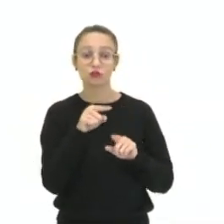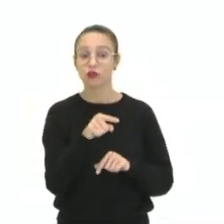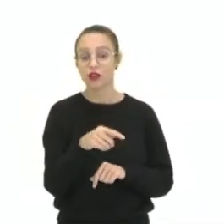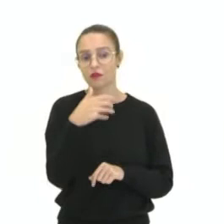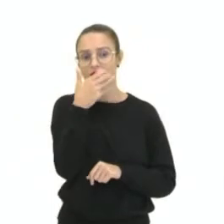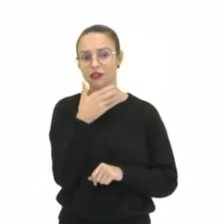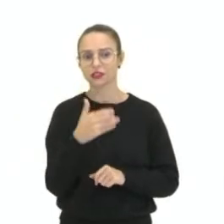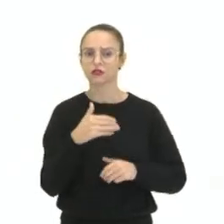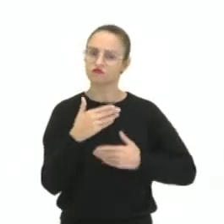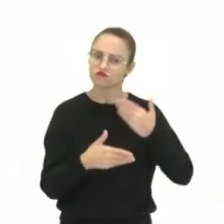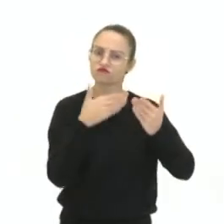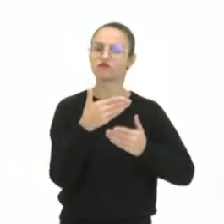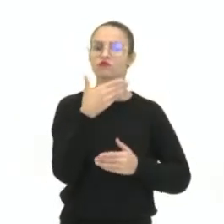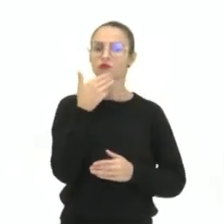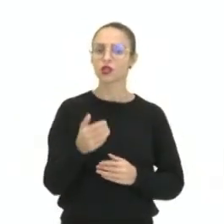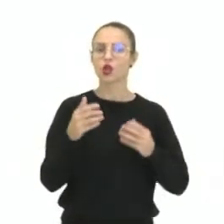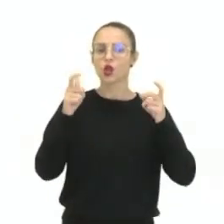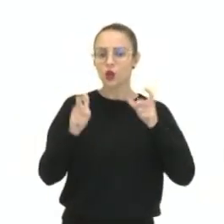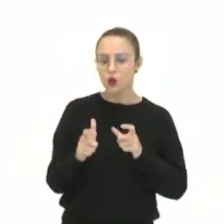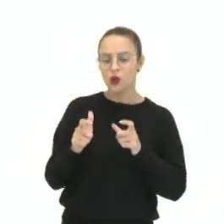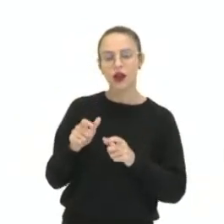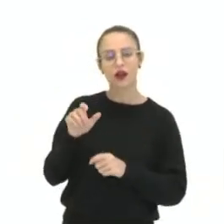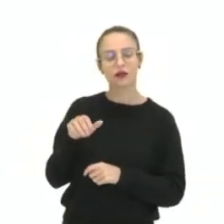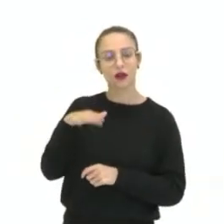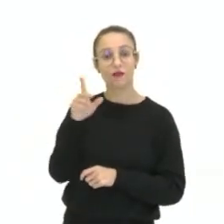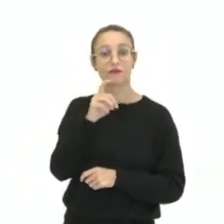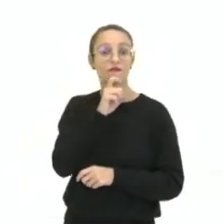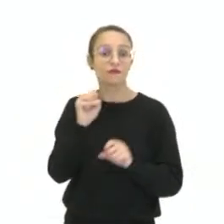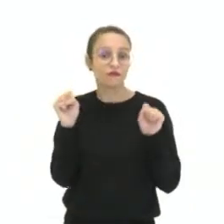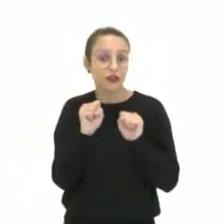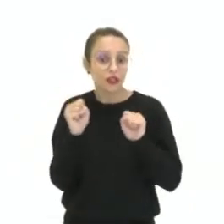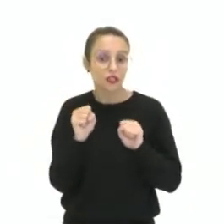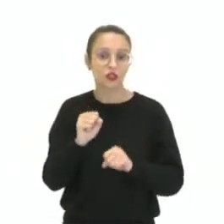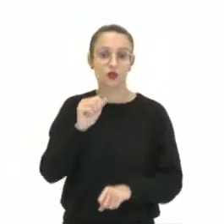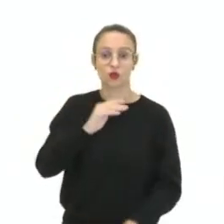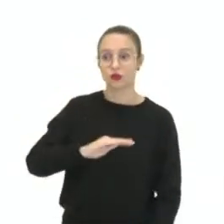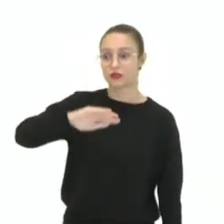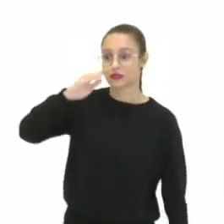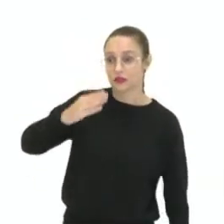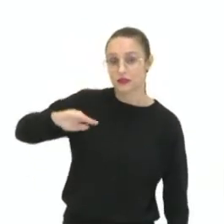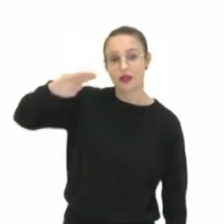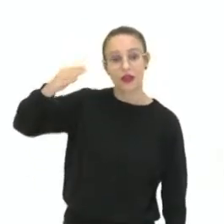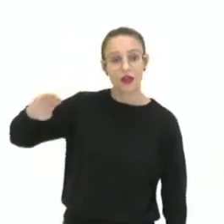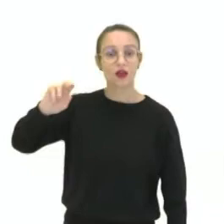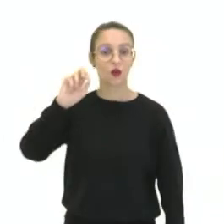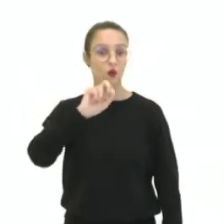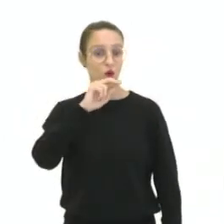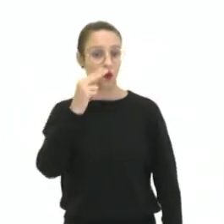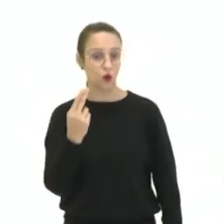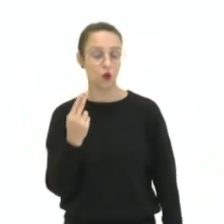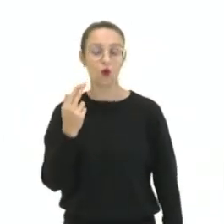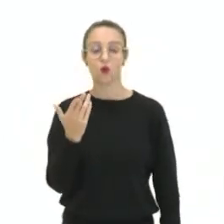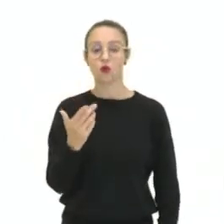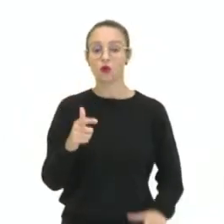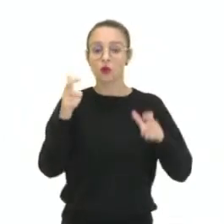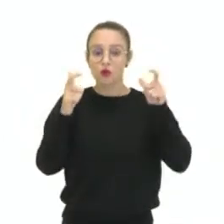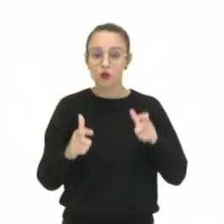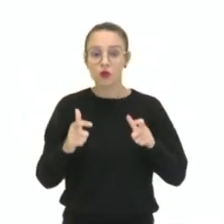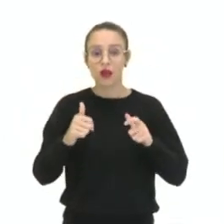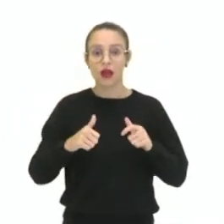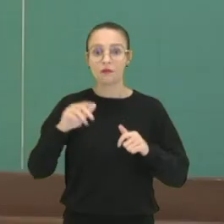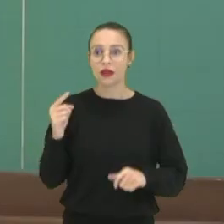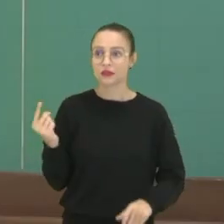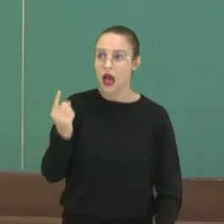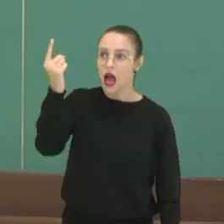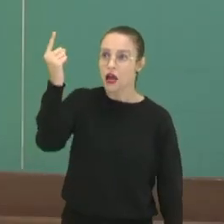desenvolve melhor em áreas com temperaturas mais baixas, em áreas de serra ou em áreas de menor ou maior